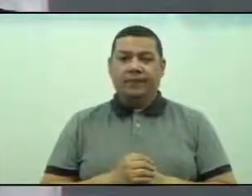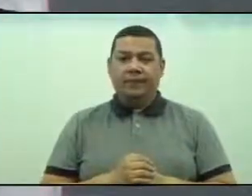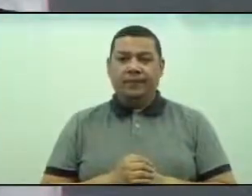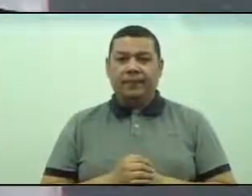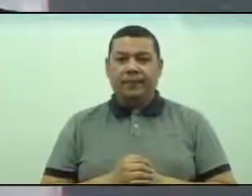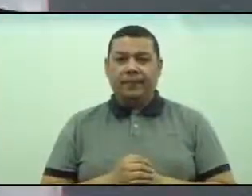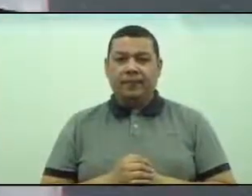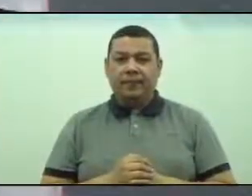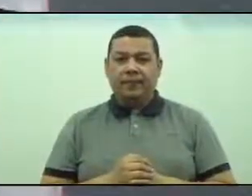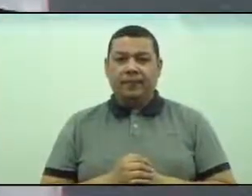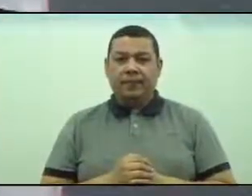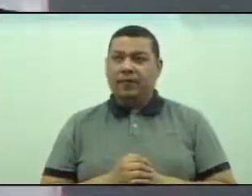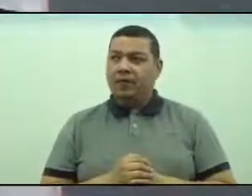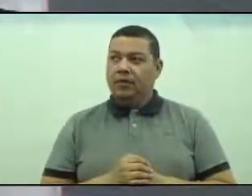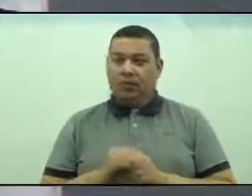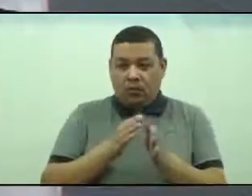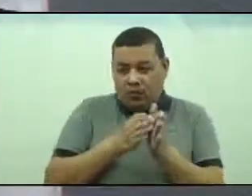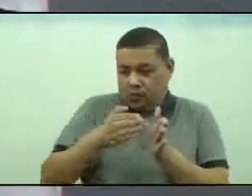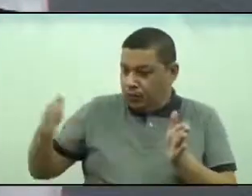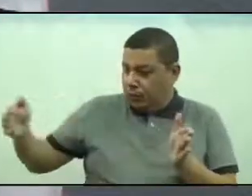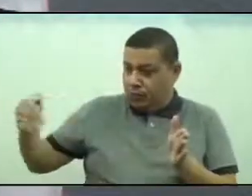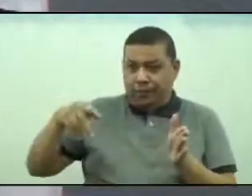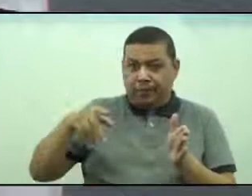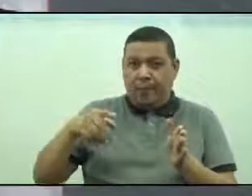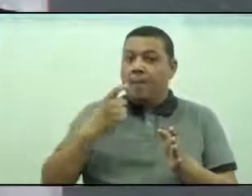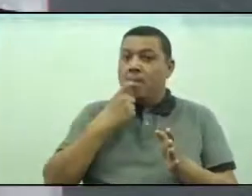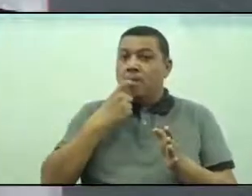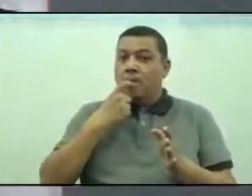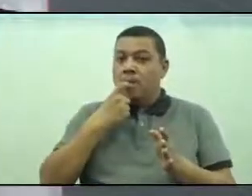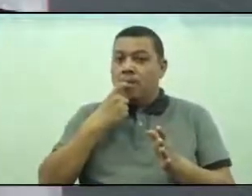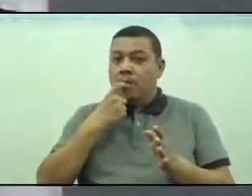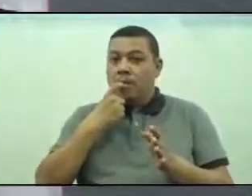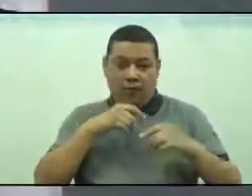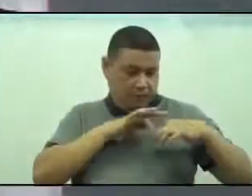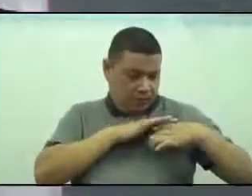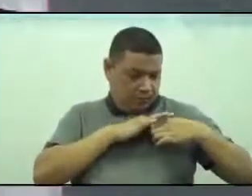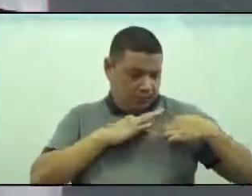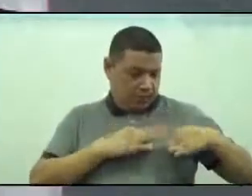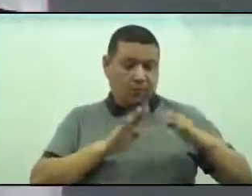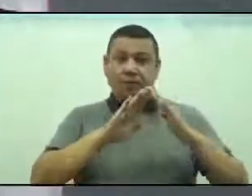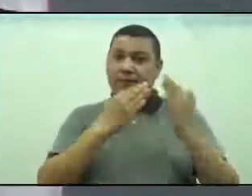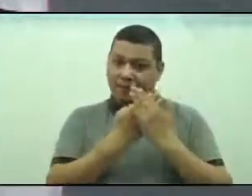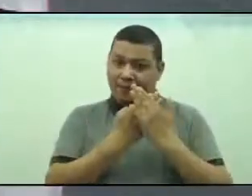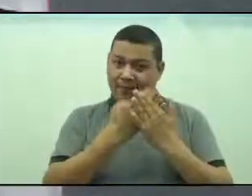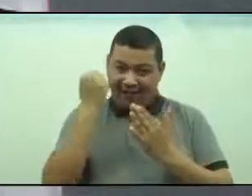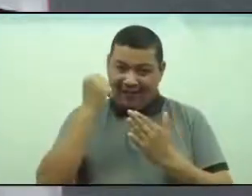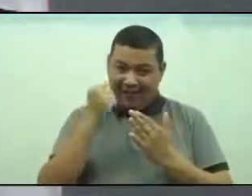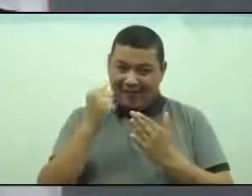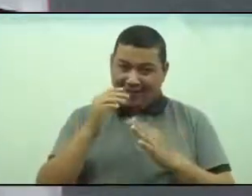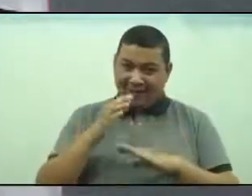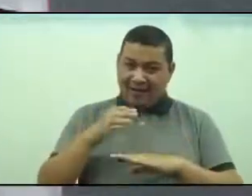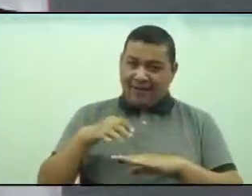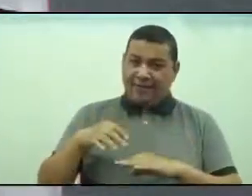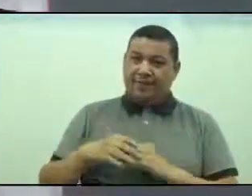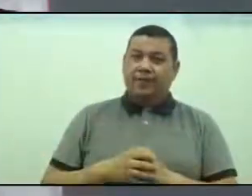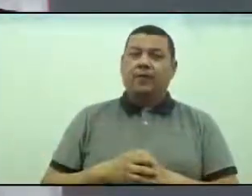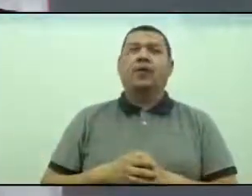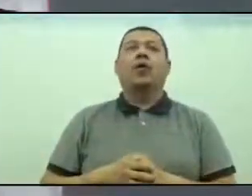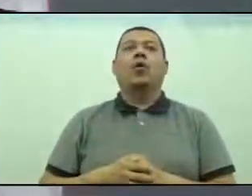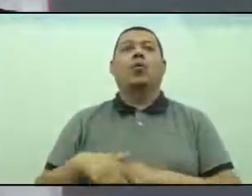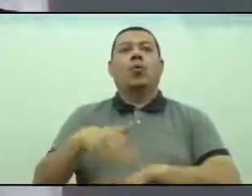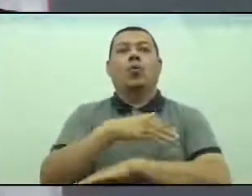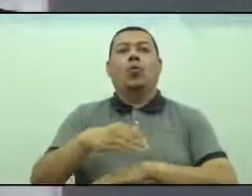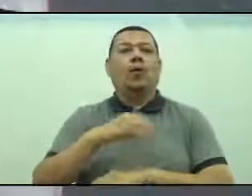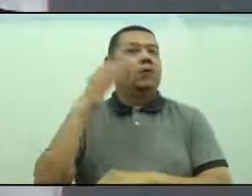aquele trecho perto da Fundação Bradesco ali. Muito feliz por isso. A Avenida Cuiabá também já retornaram